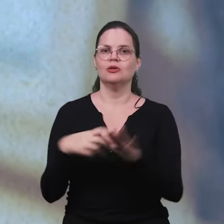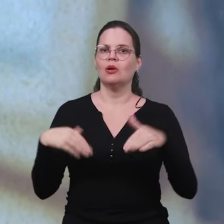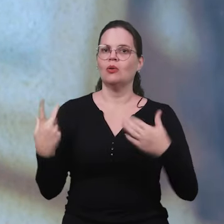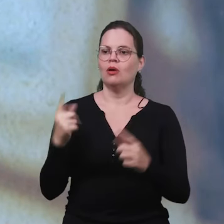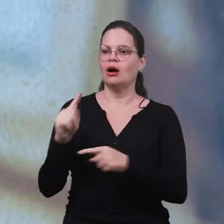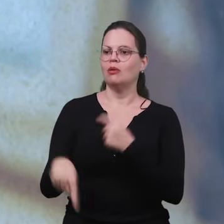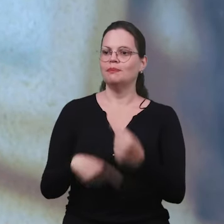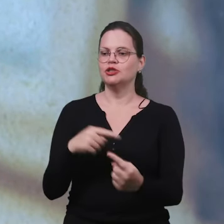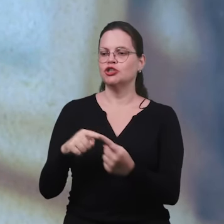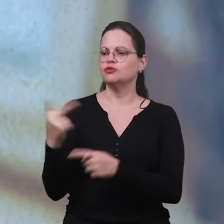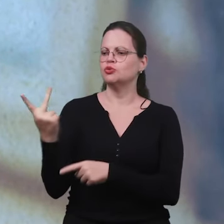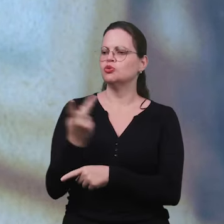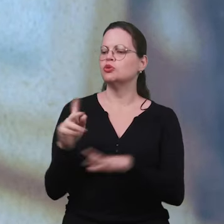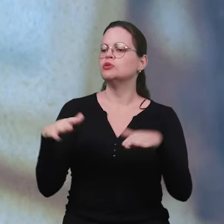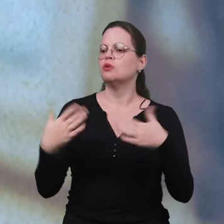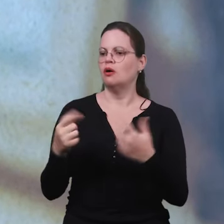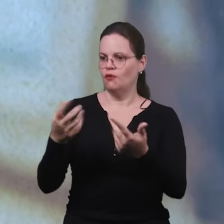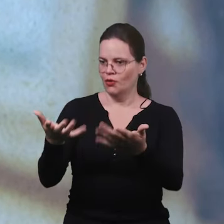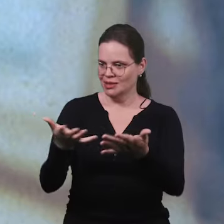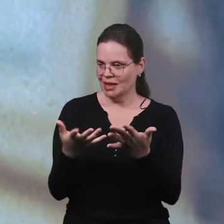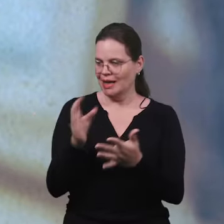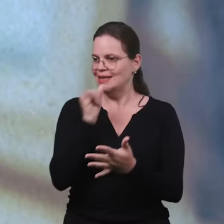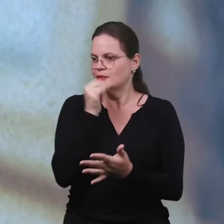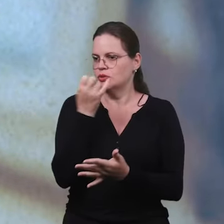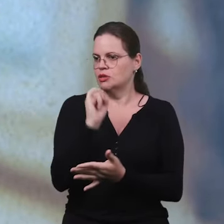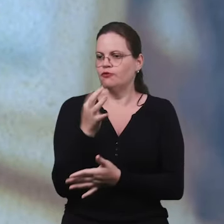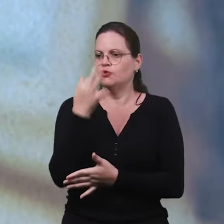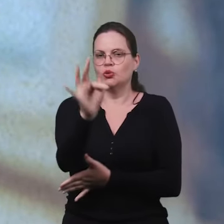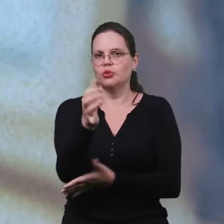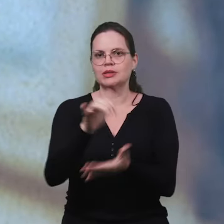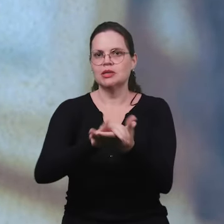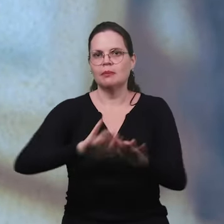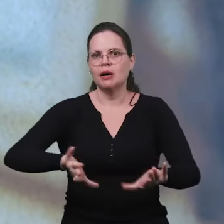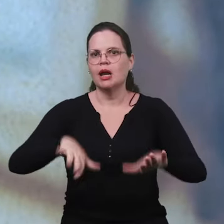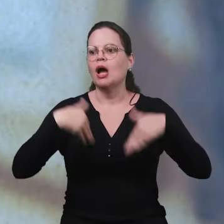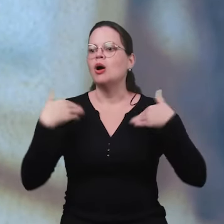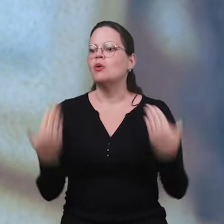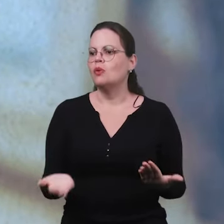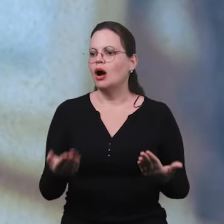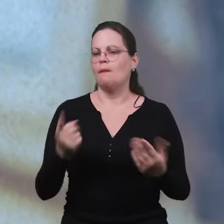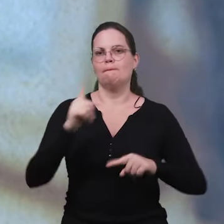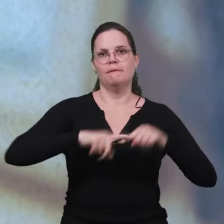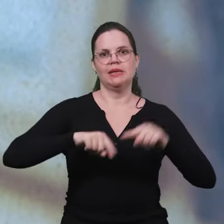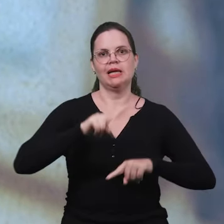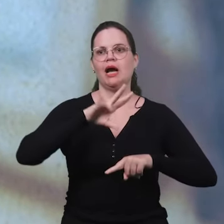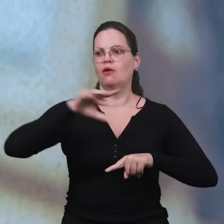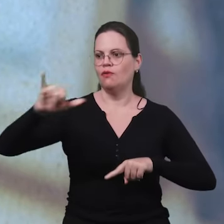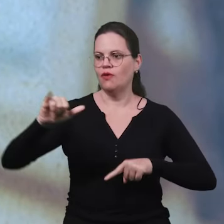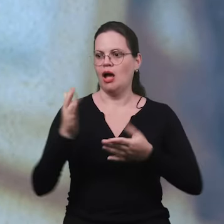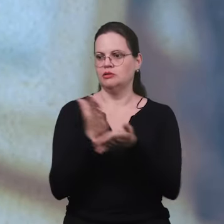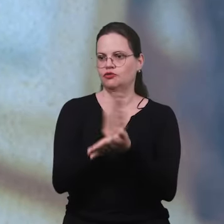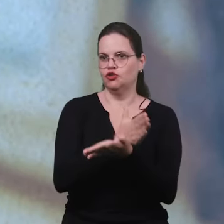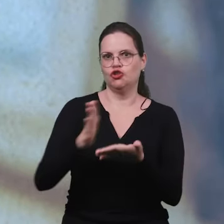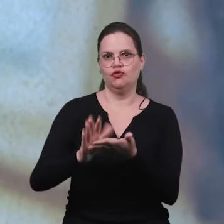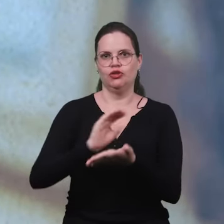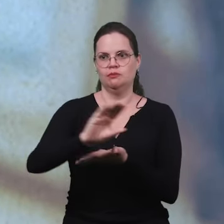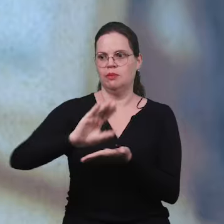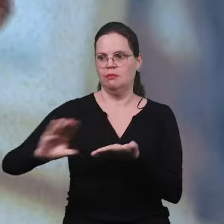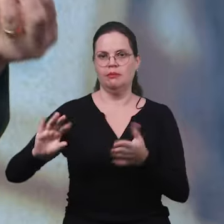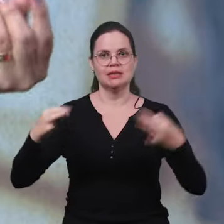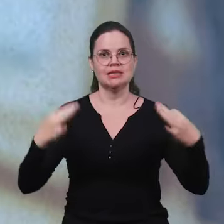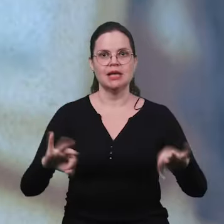os objetivos daquele casal para criar um regime de bens. Elege um regime, né, ali central, digamos assim,